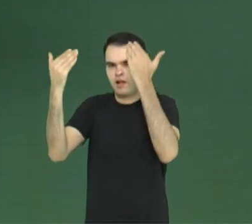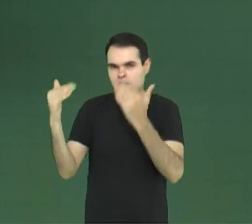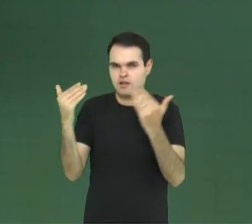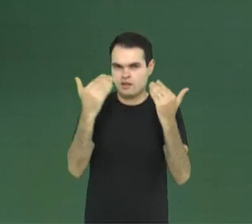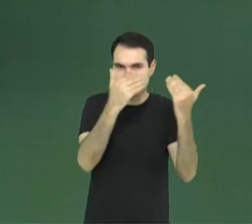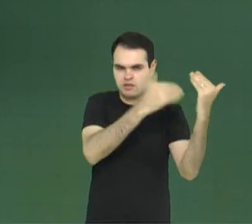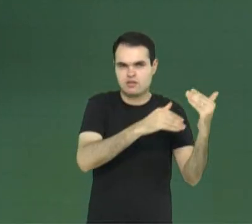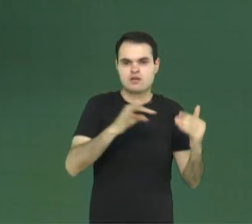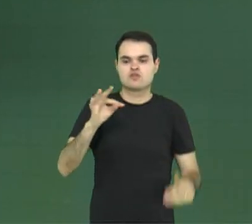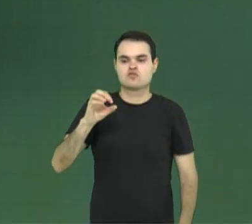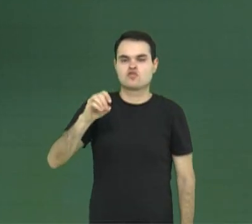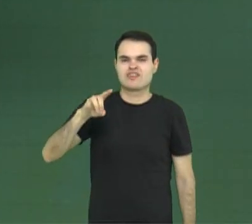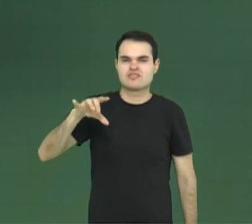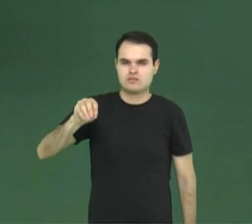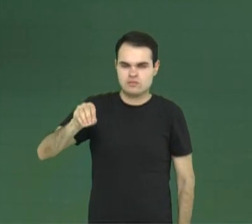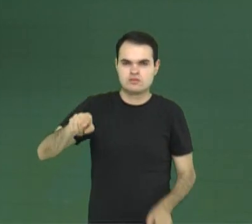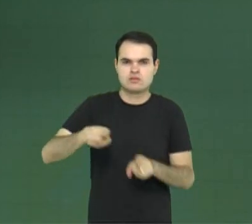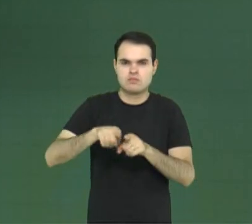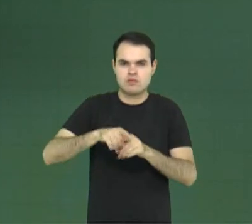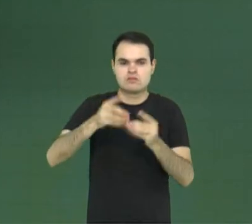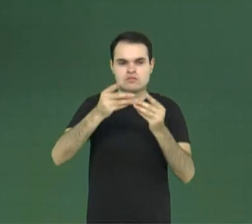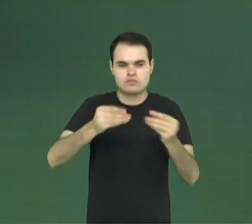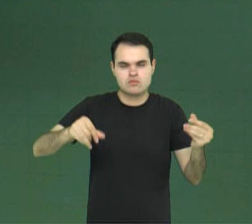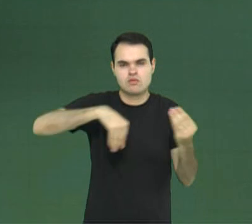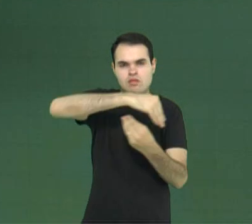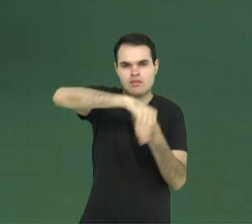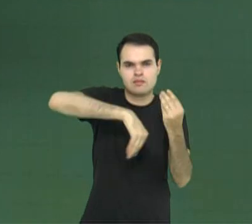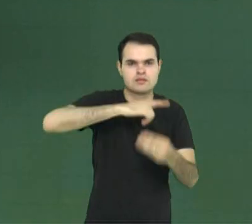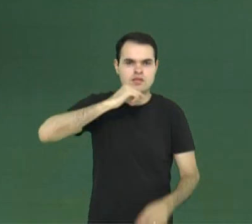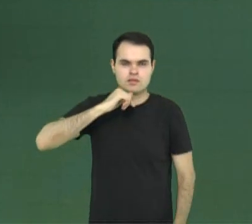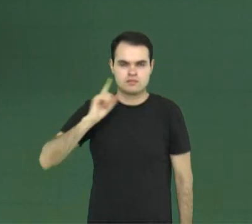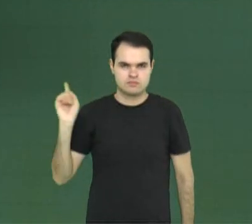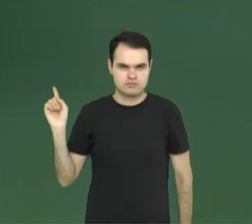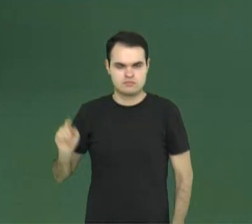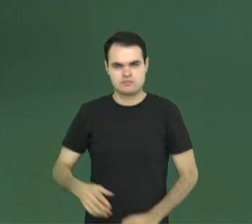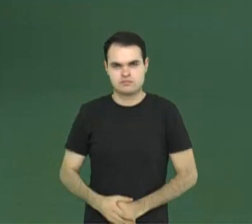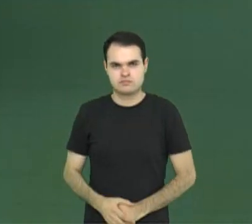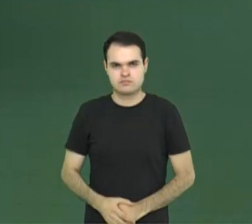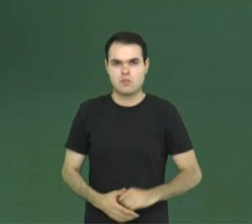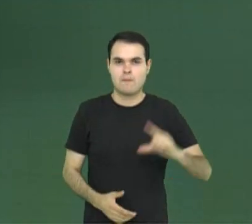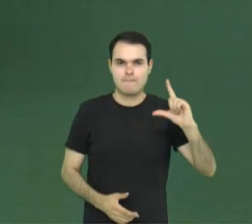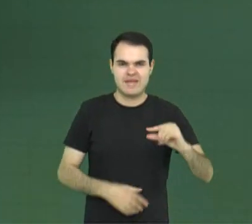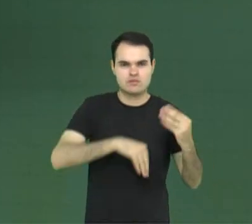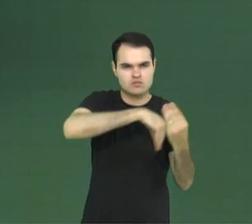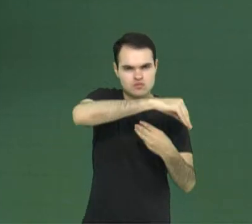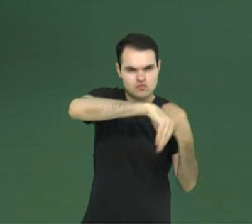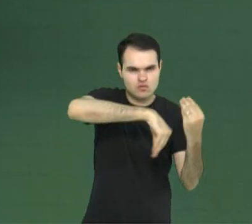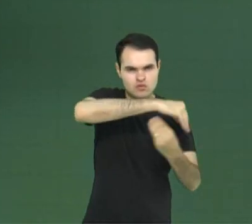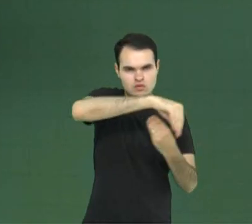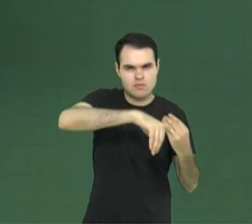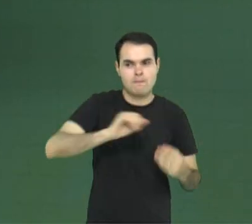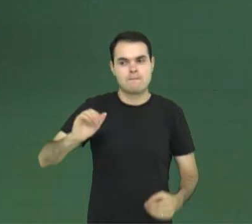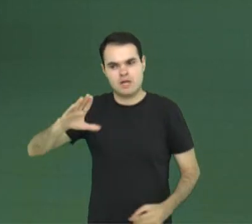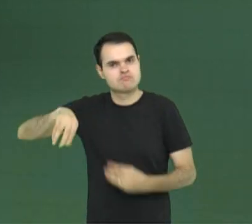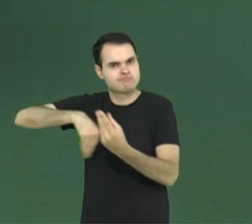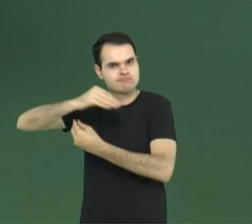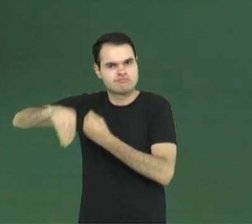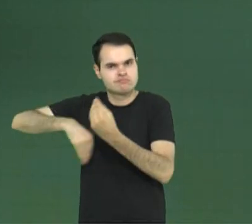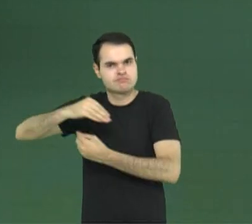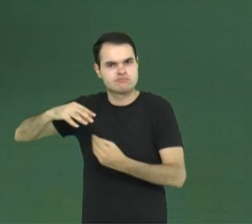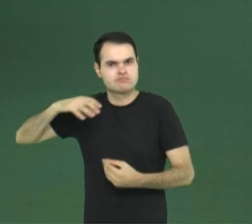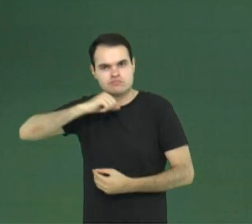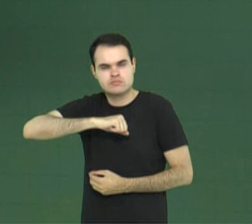com a toxicidade e com a solubilidade. Então, eu estou na tabela, o menos solúvel até o mais solúvel e o